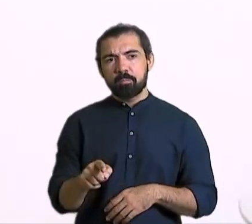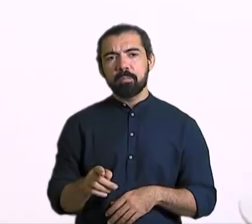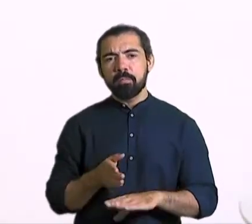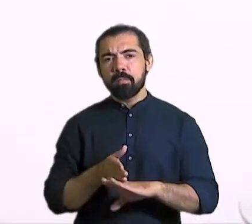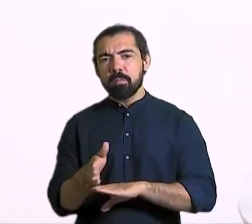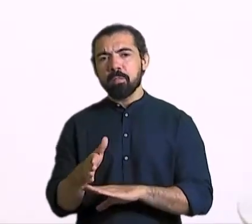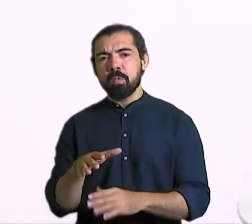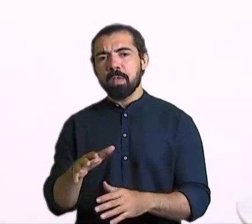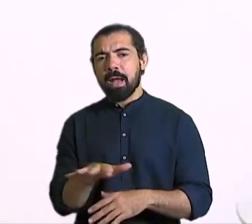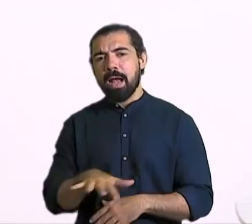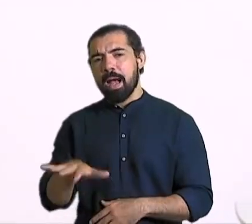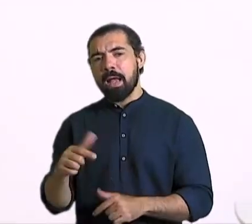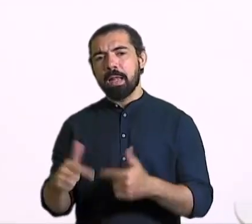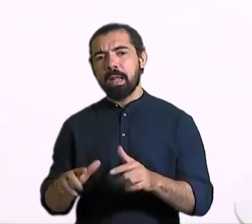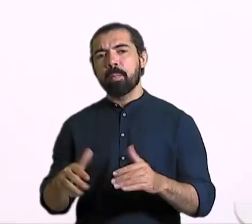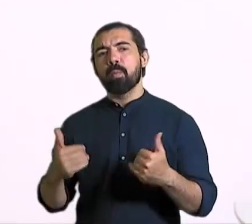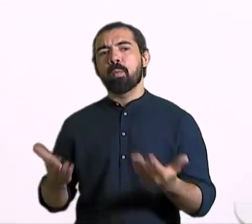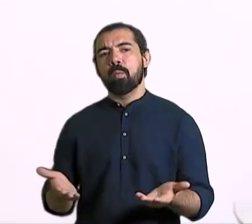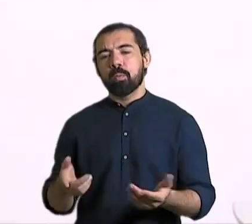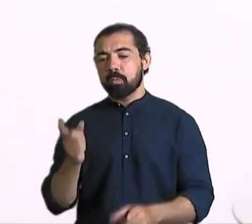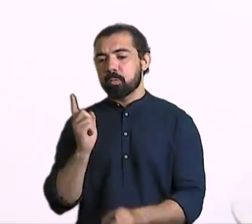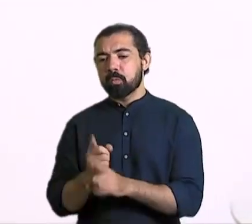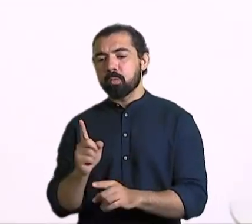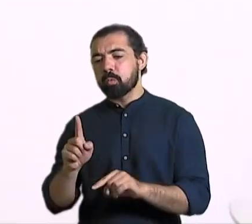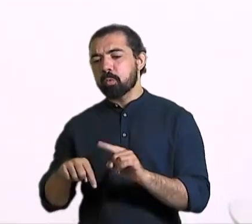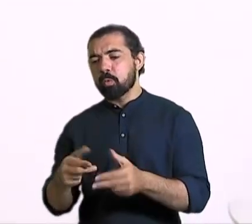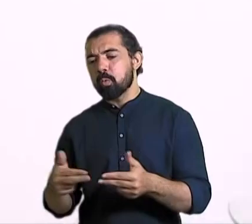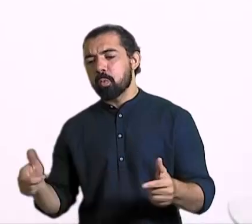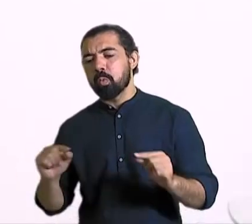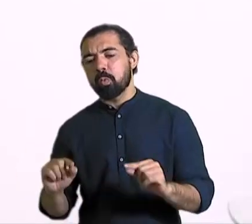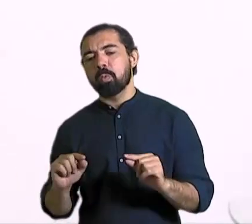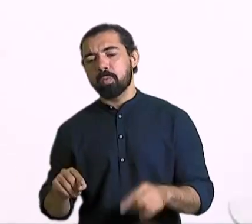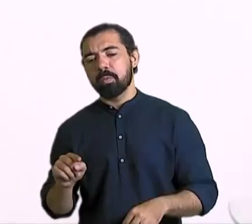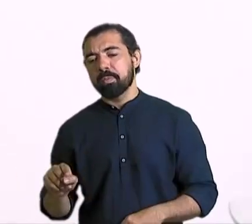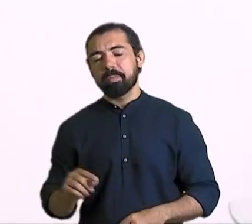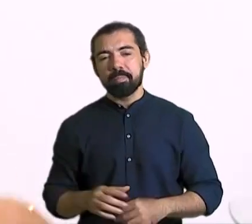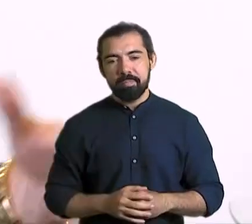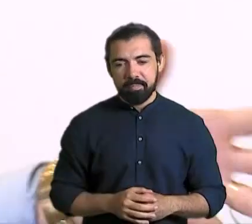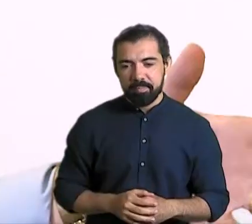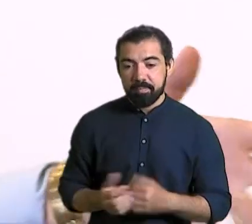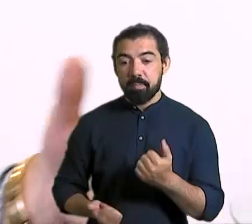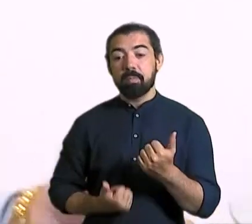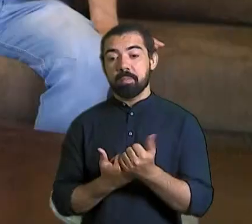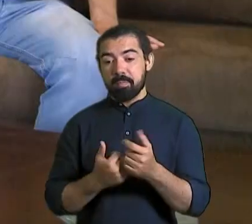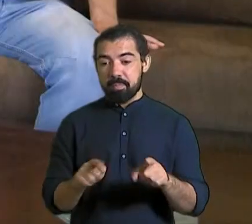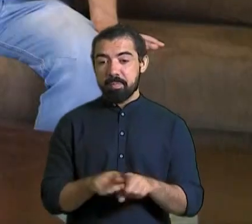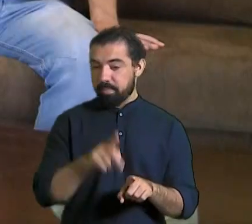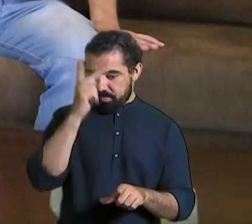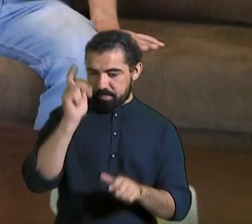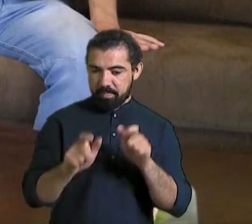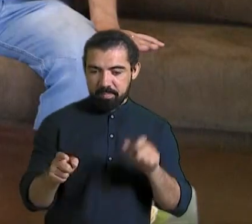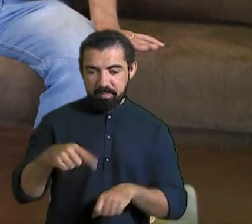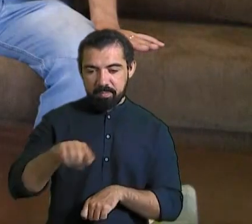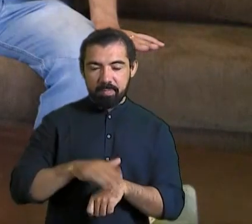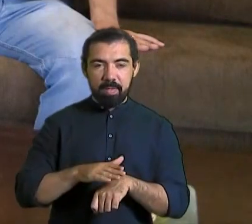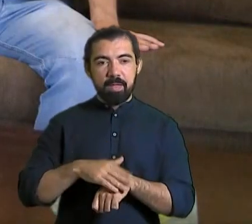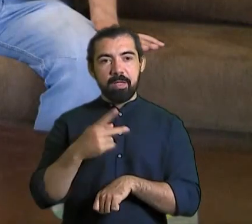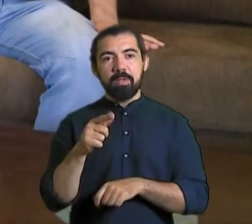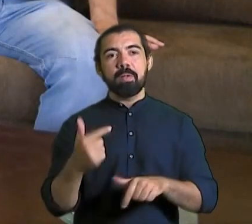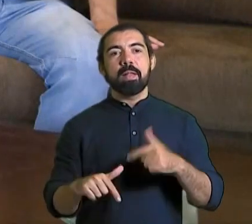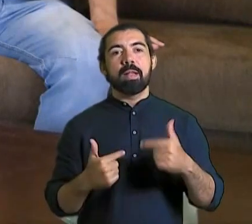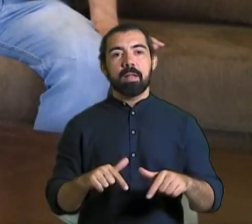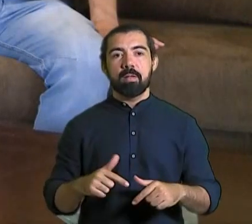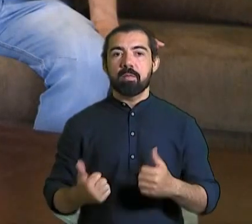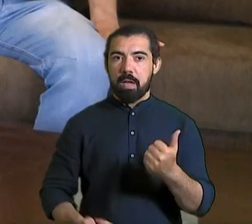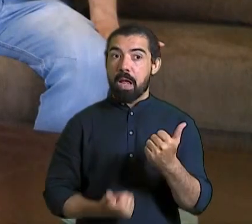setor? Foi que você encontrou lá de recursos, de instrumentos, de apoio das pessoas ao seu trabalho?